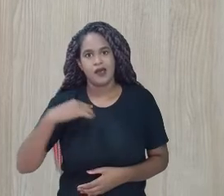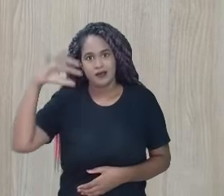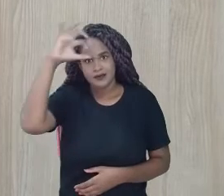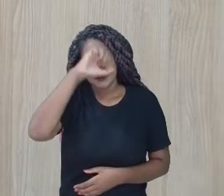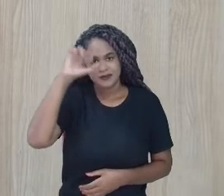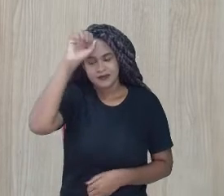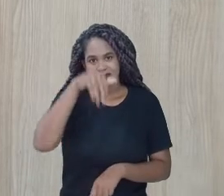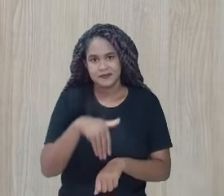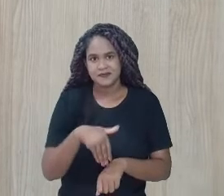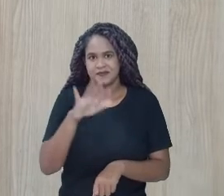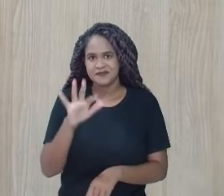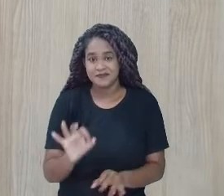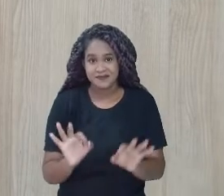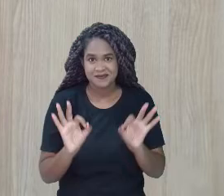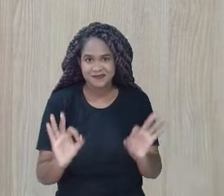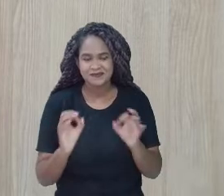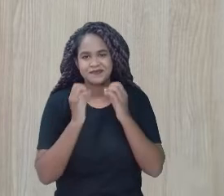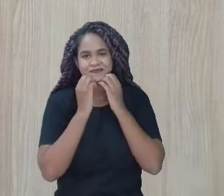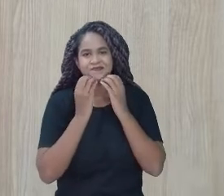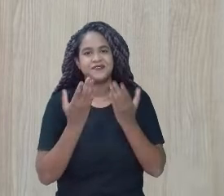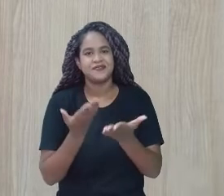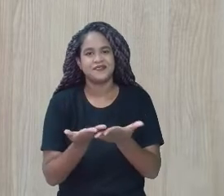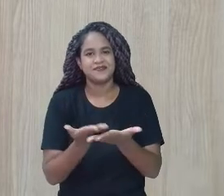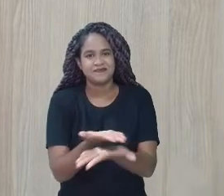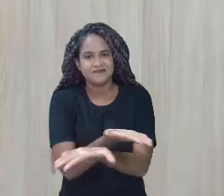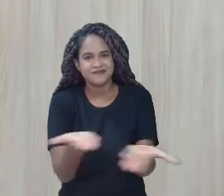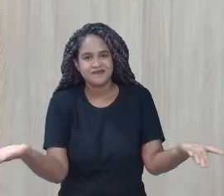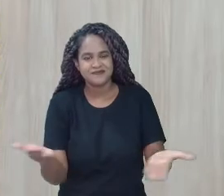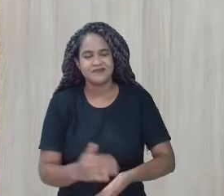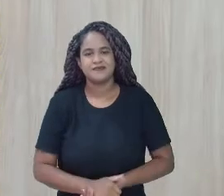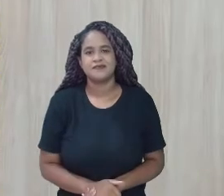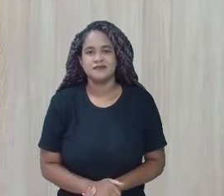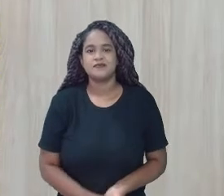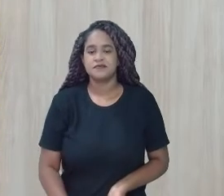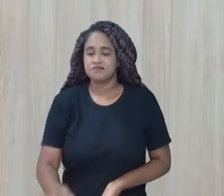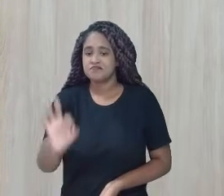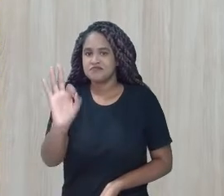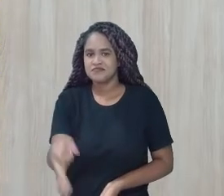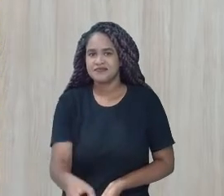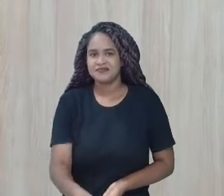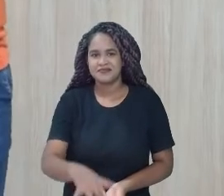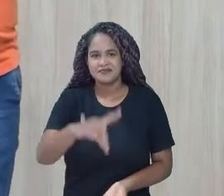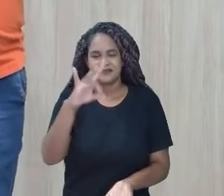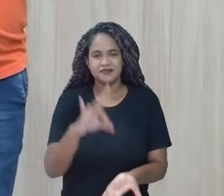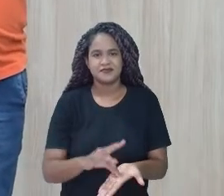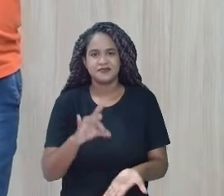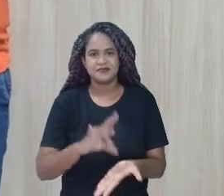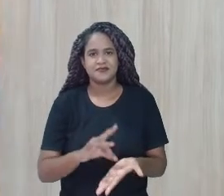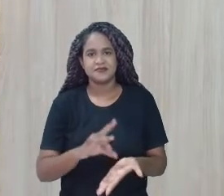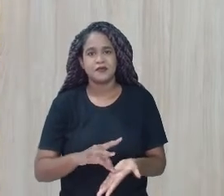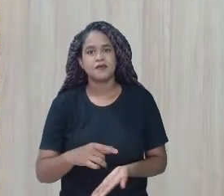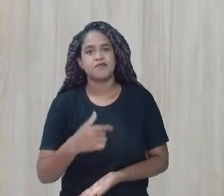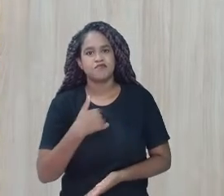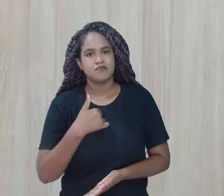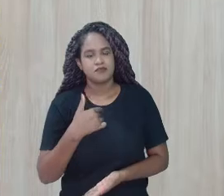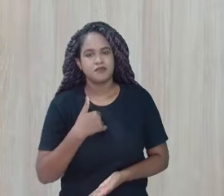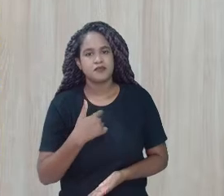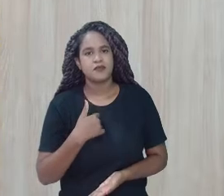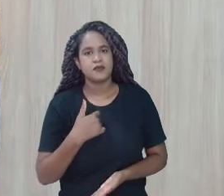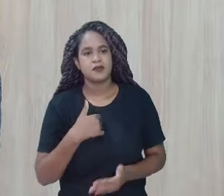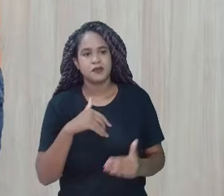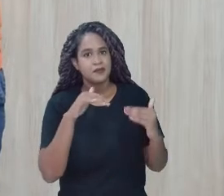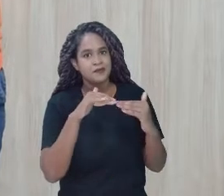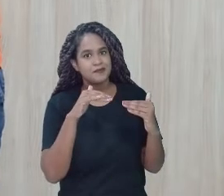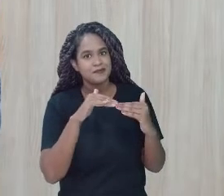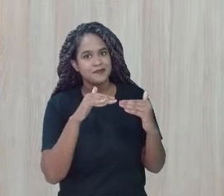e aprende mais, tá bom? Boa aula para todo mundo. Exatamente, aí eu subscrevo aí as palavras da